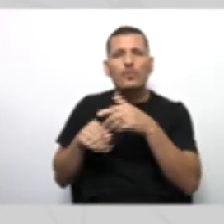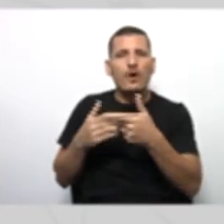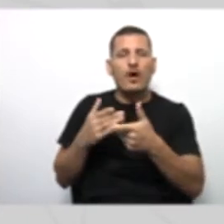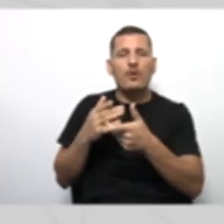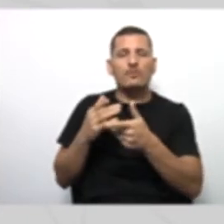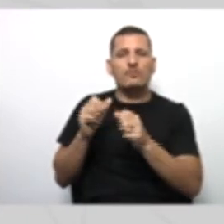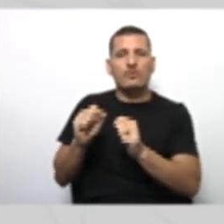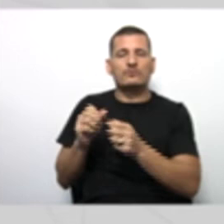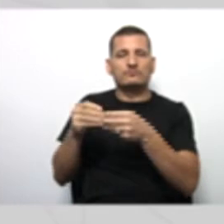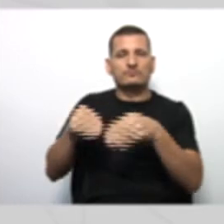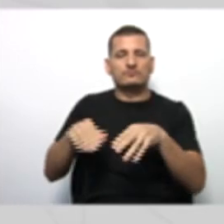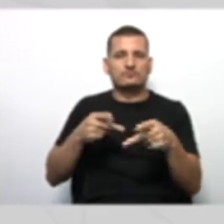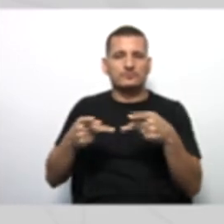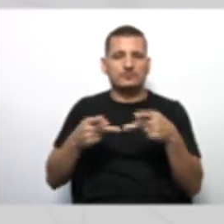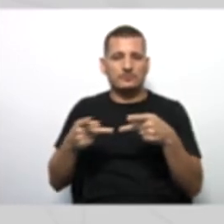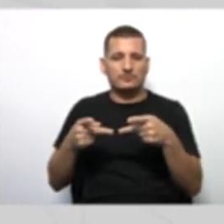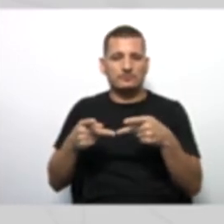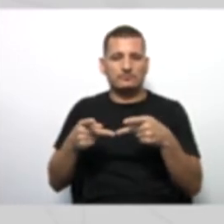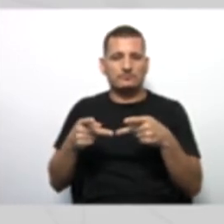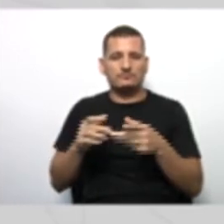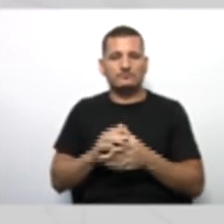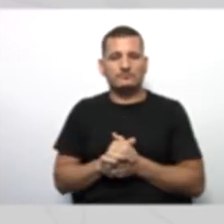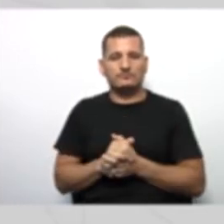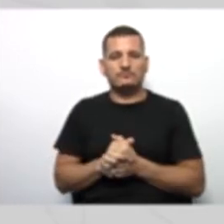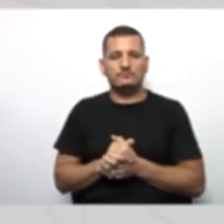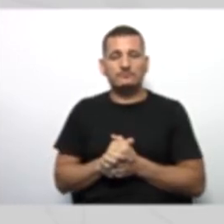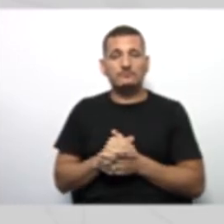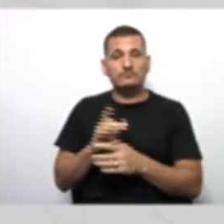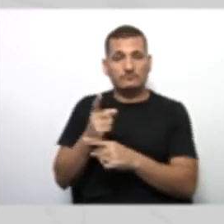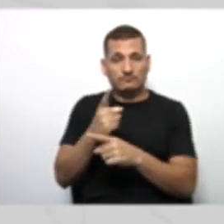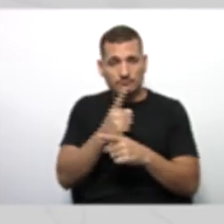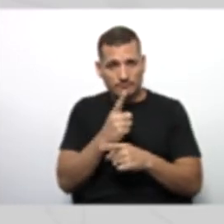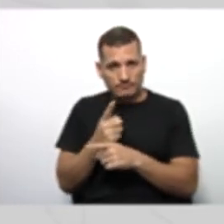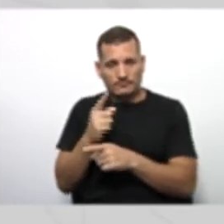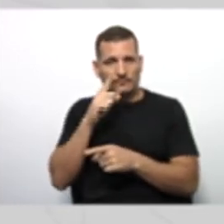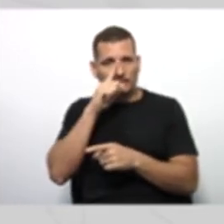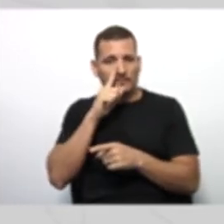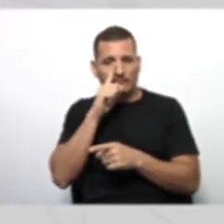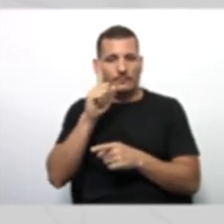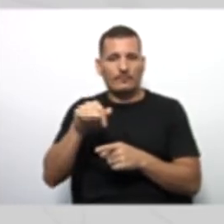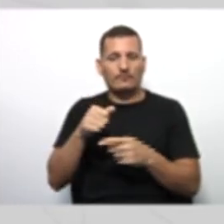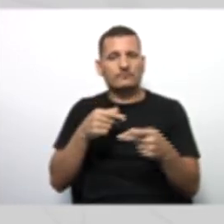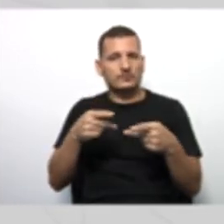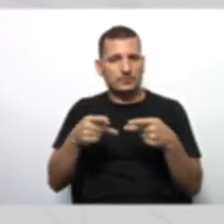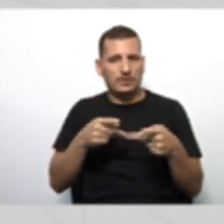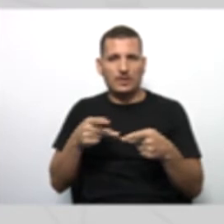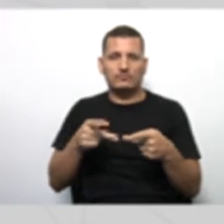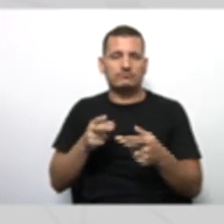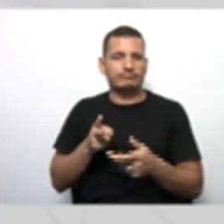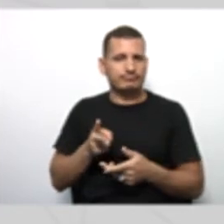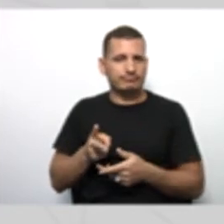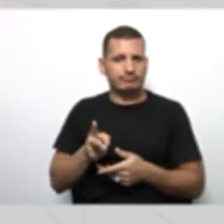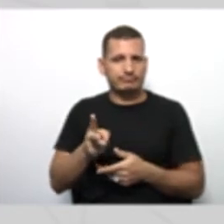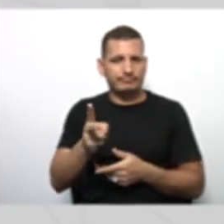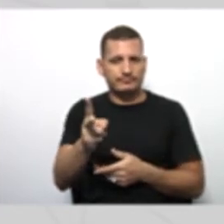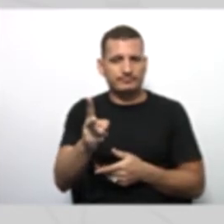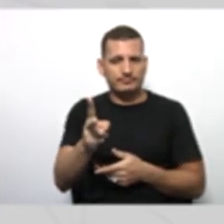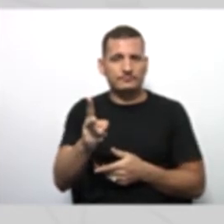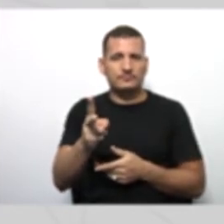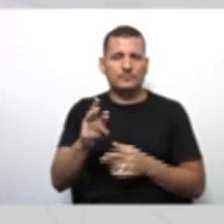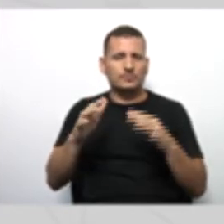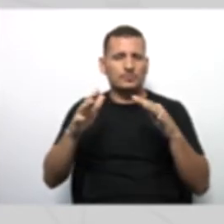depois que a gente faz lá o planejamento, elabora os riscos, a matriz que a gente tem que seguir dentro dos nossos